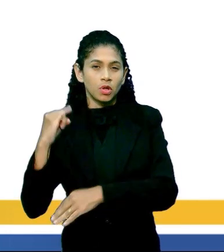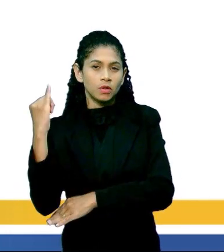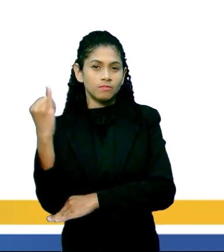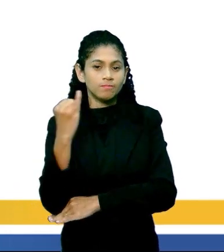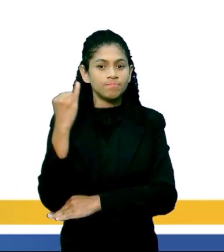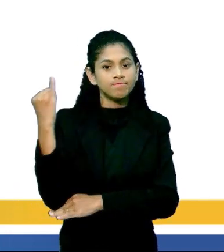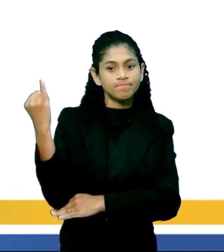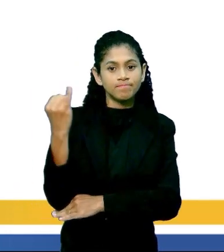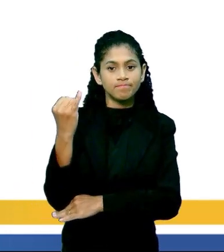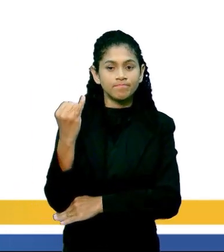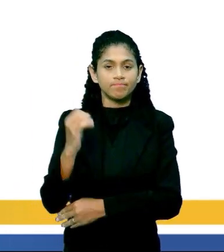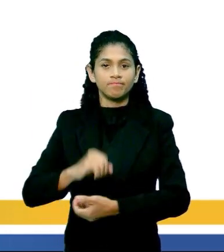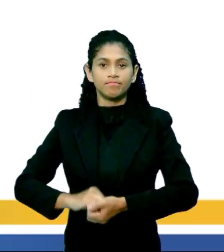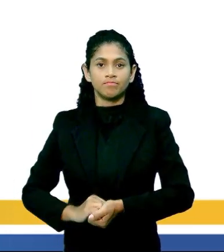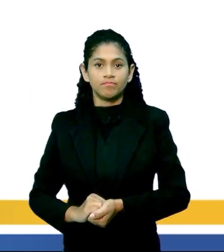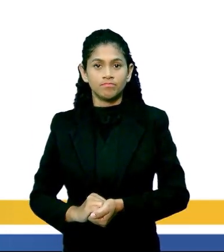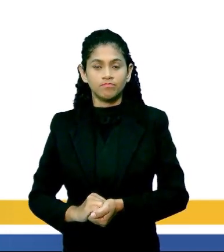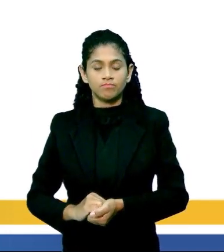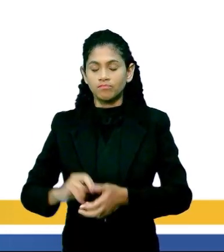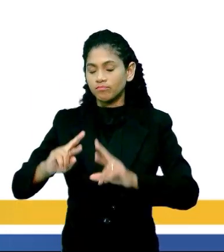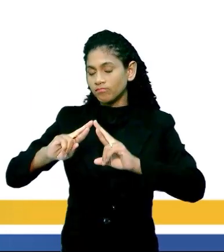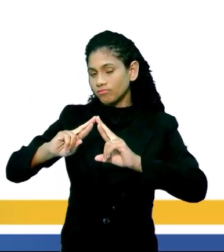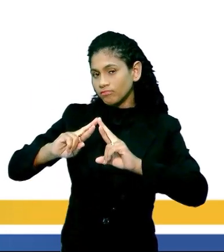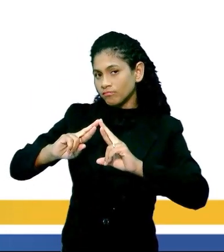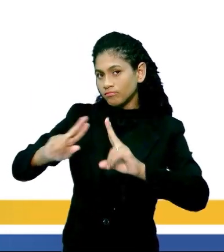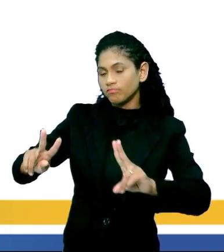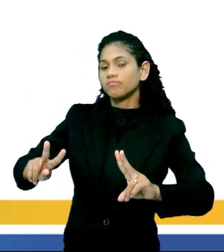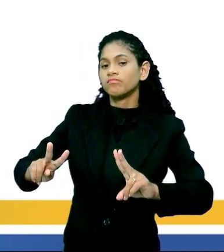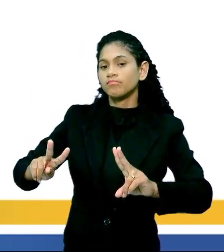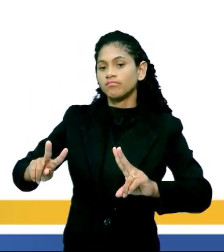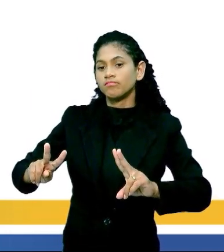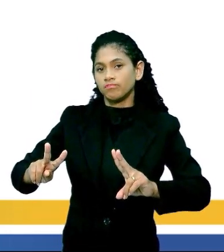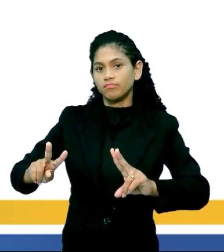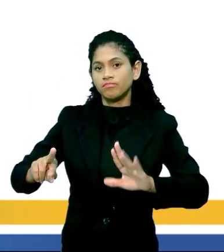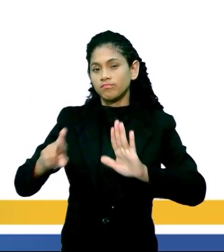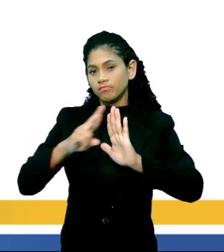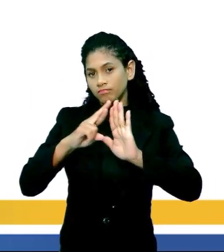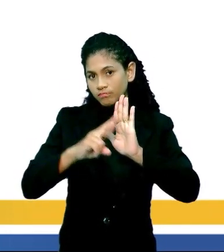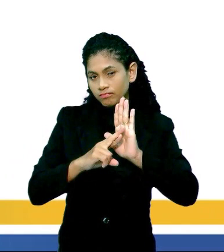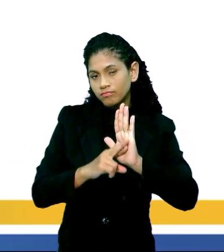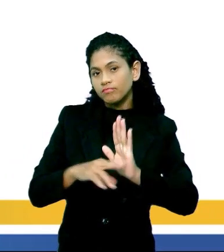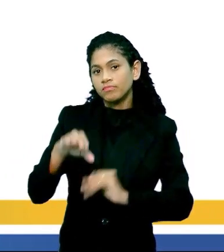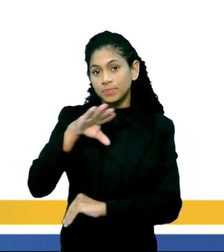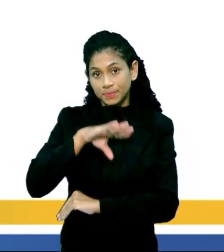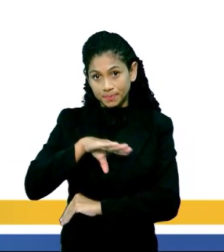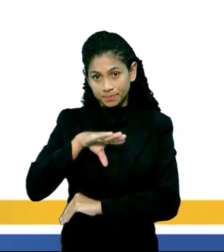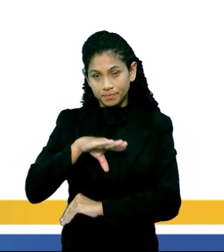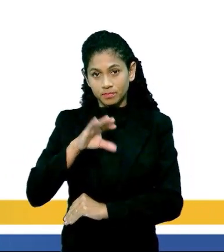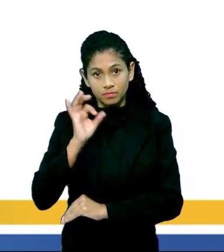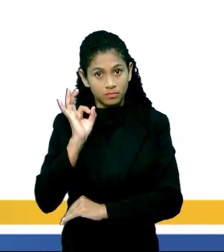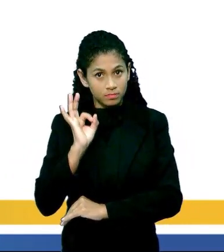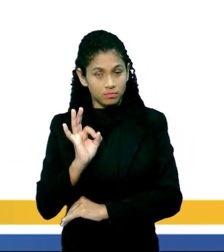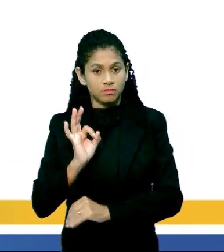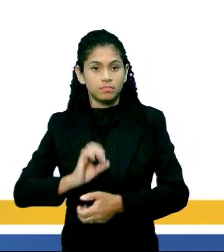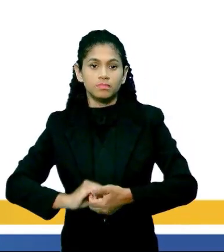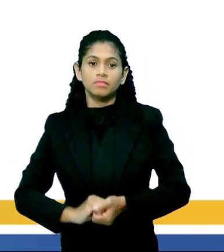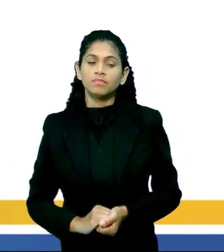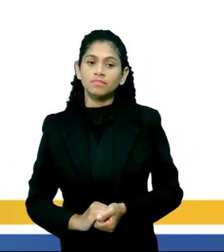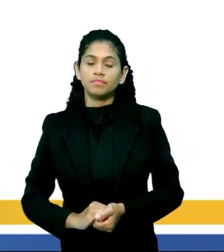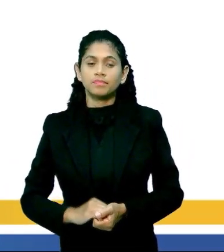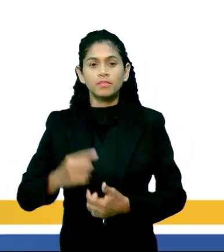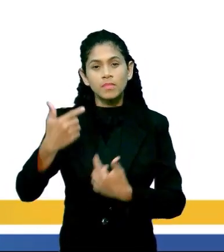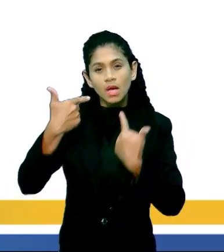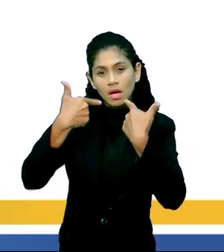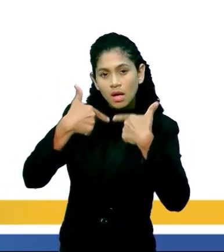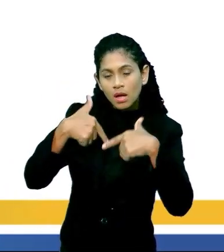poderia dizer, o oposto do nível formal da língua portuguesa, tá bom? Quanto à linguagem,